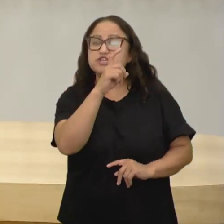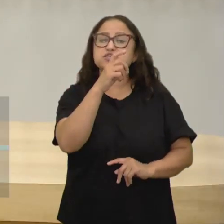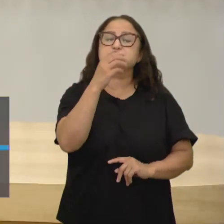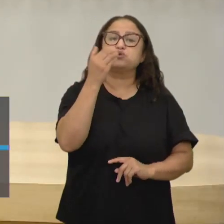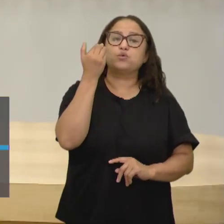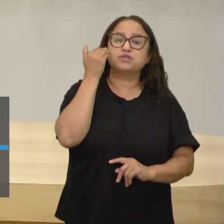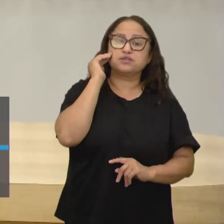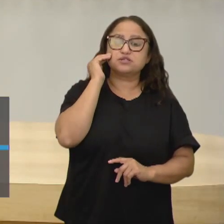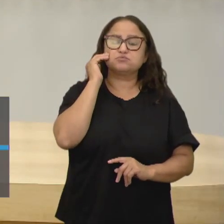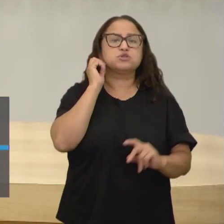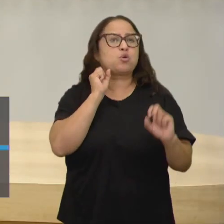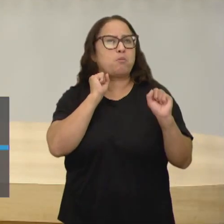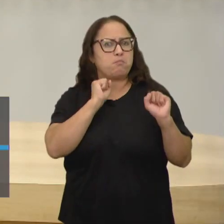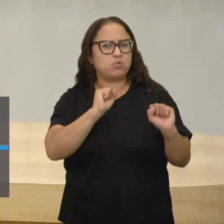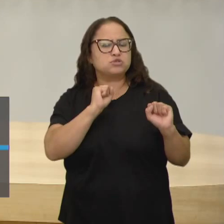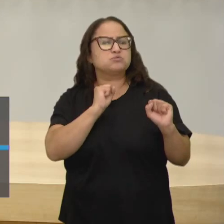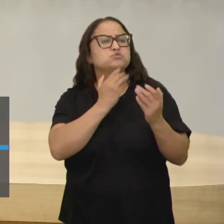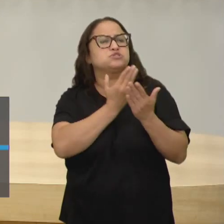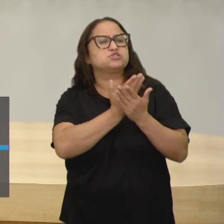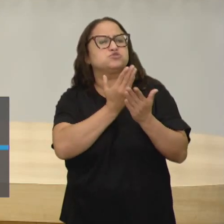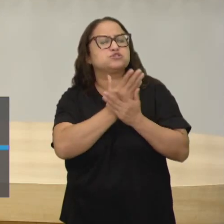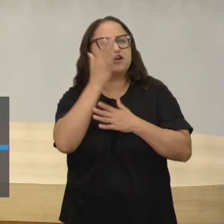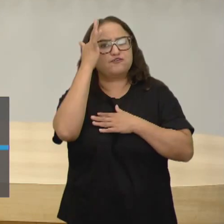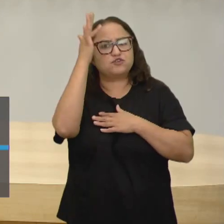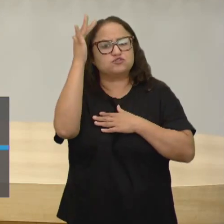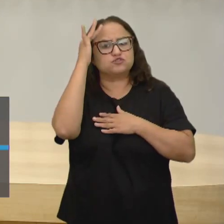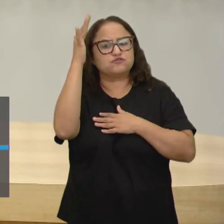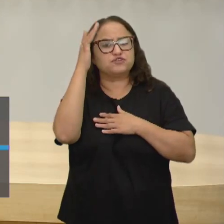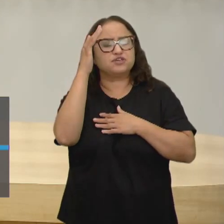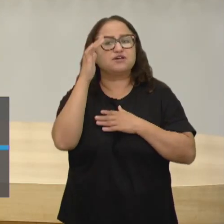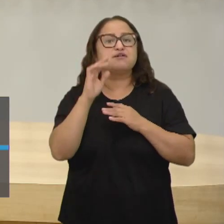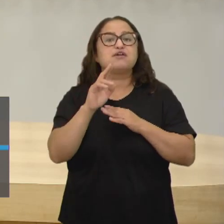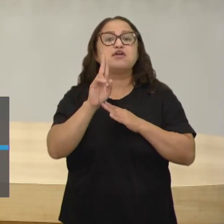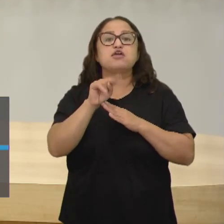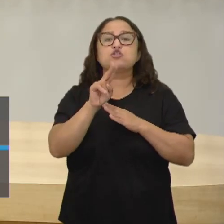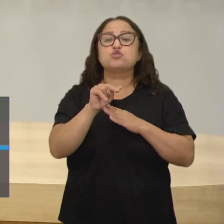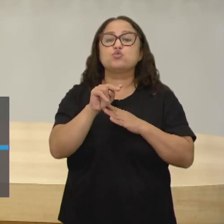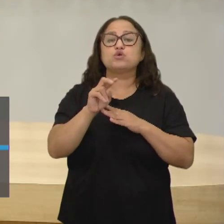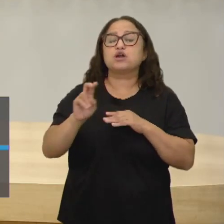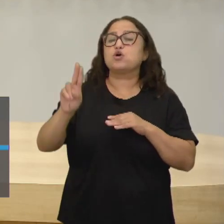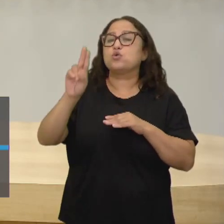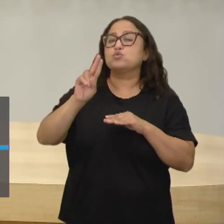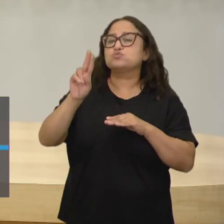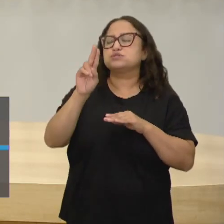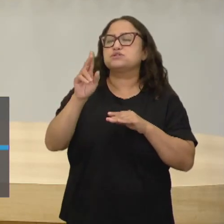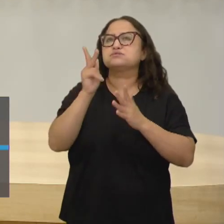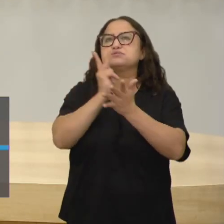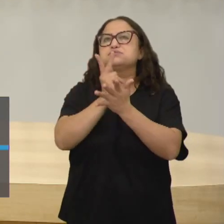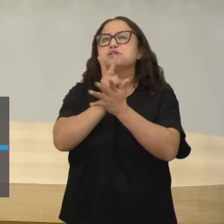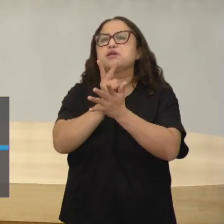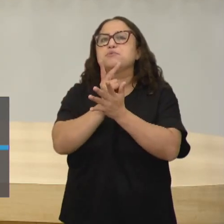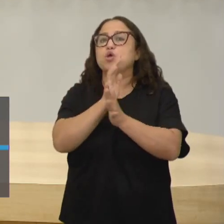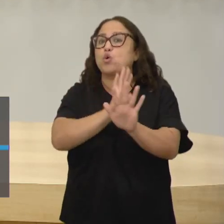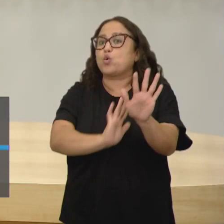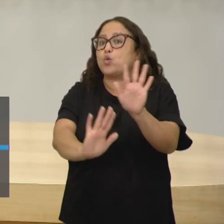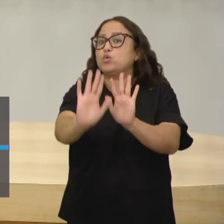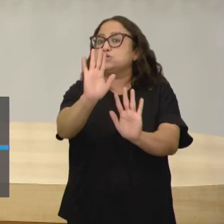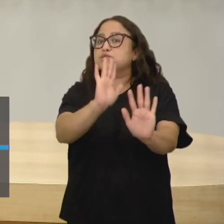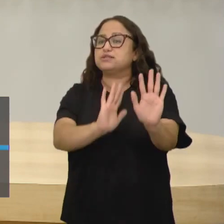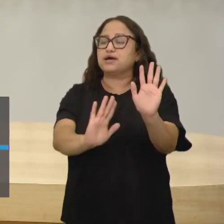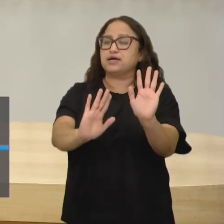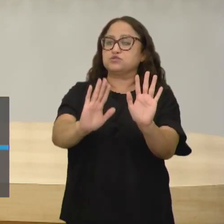dificilmente poderemos estudar filosofia sem passar com muito cuidado, com muita atenção pelas obras